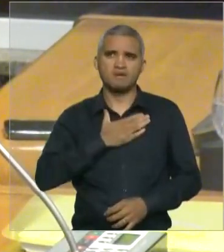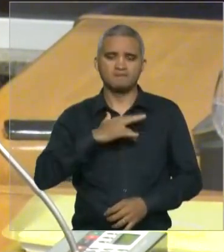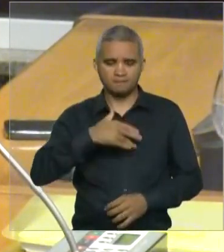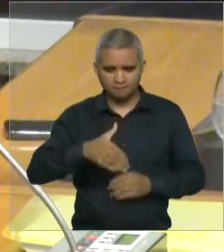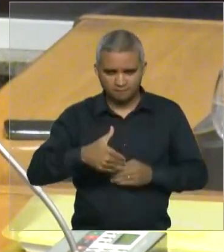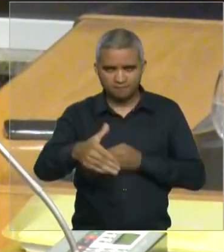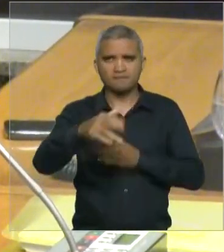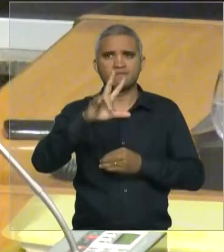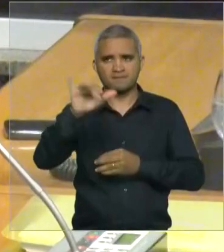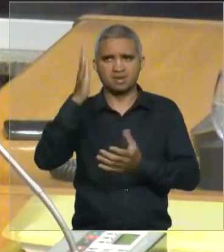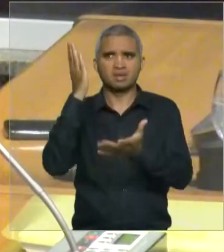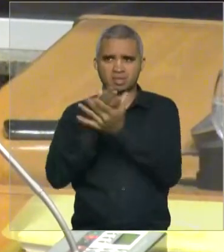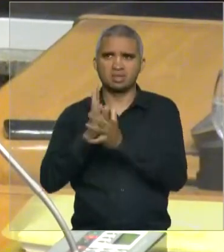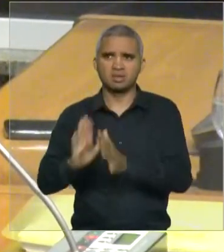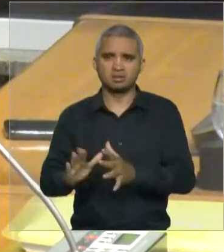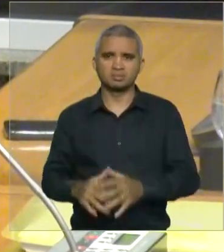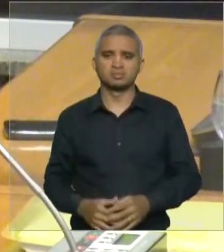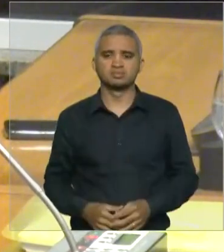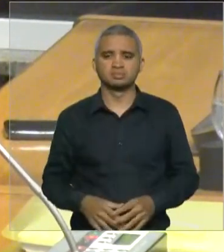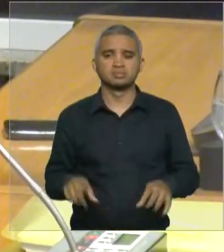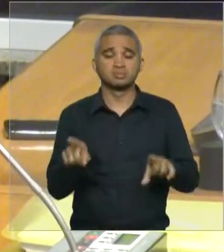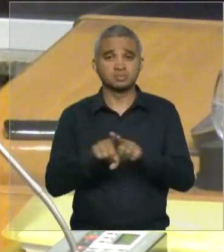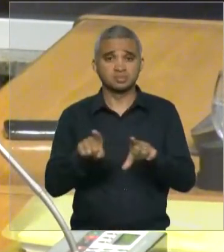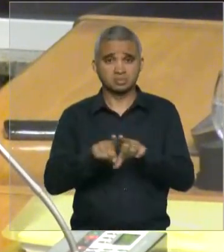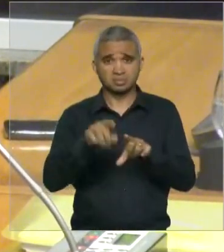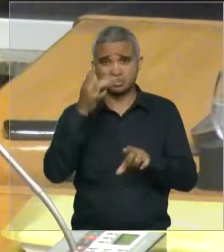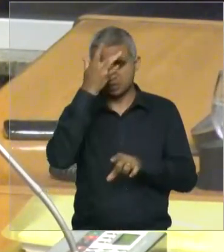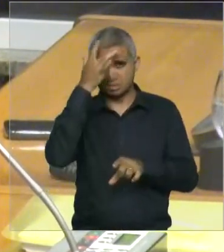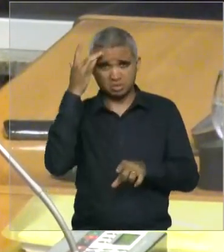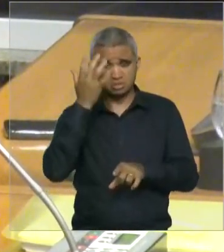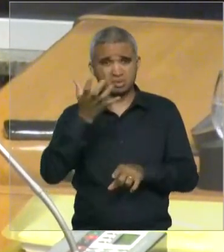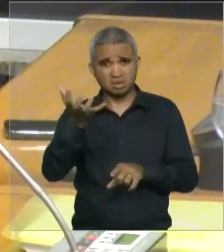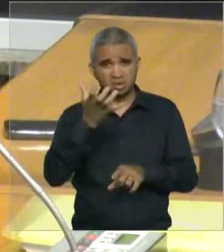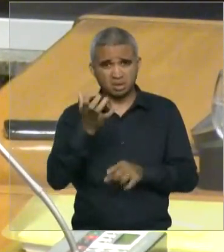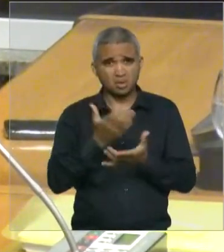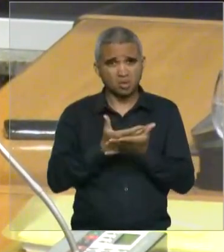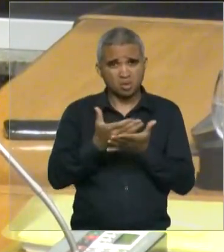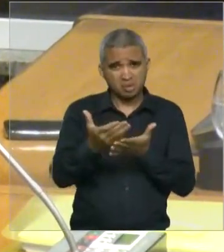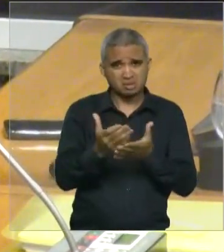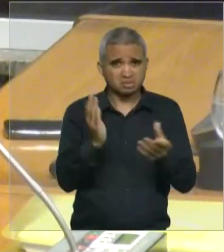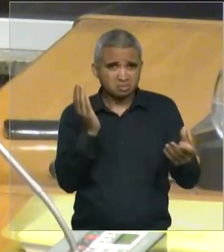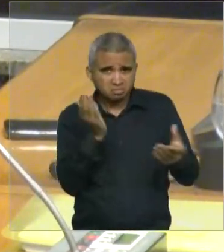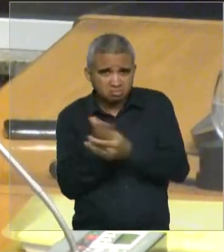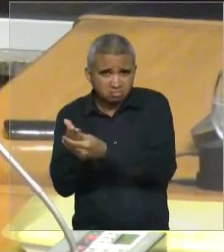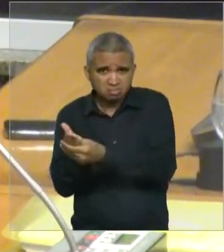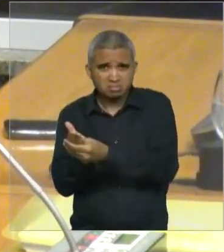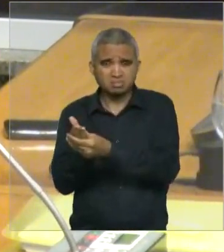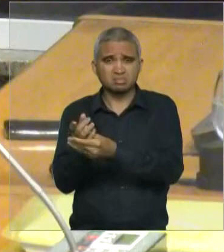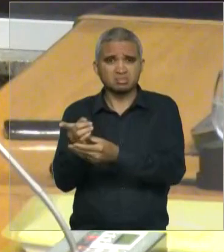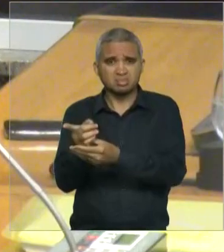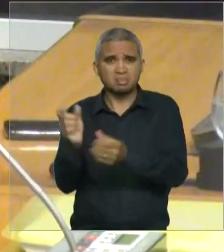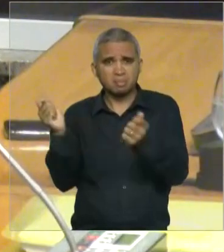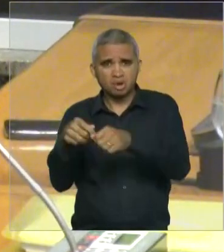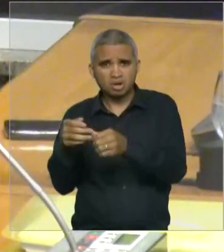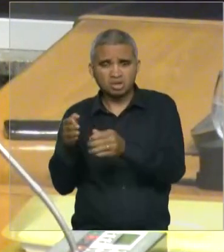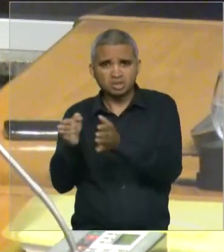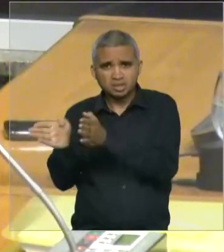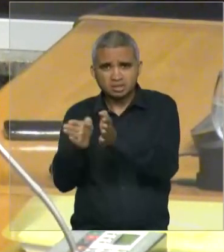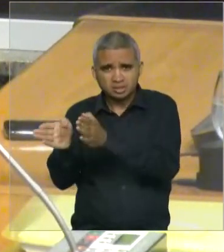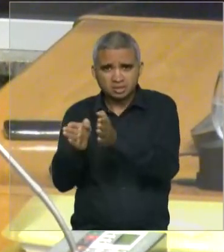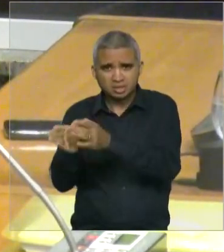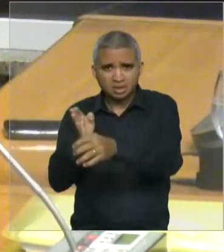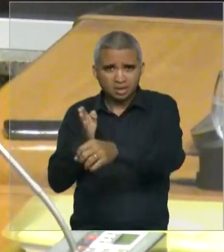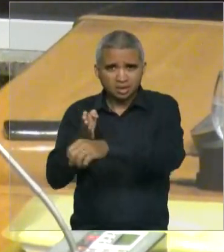que se aventuraram a utilizar de deformidade, de ações teratogênicas para poder dar acesso às pessoas, vão pagar o preço que